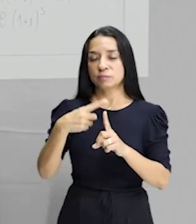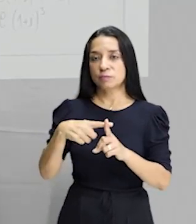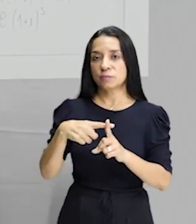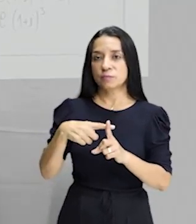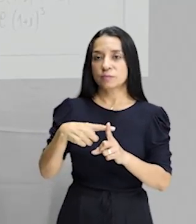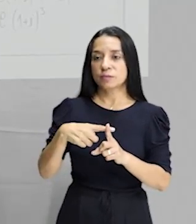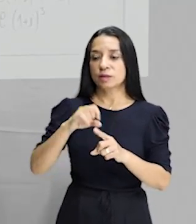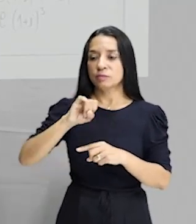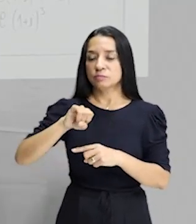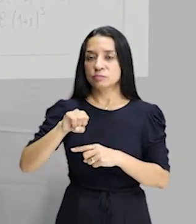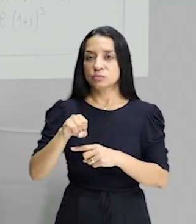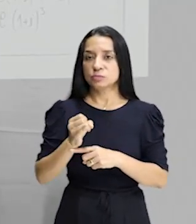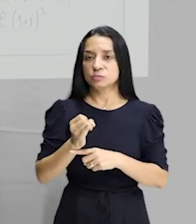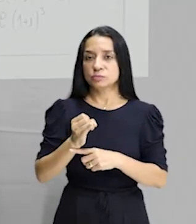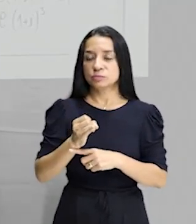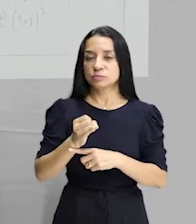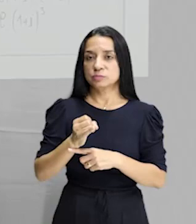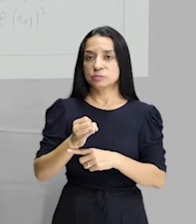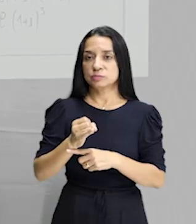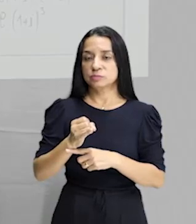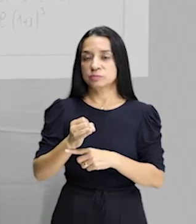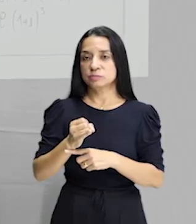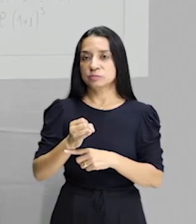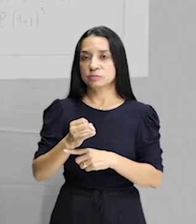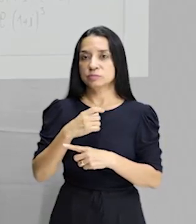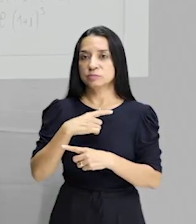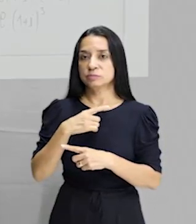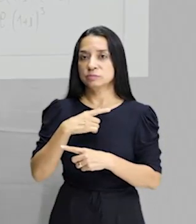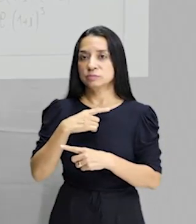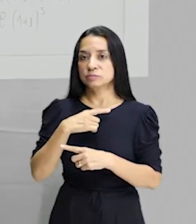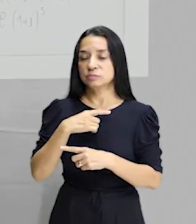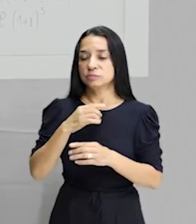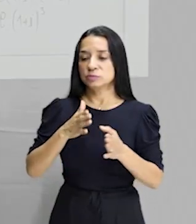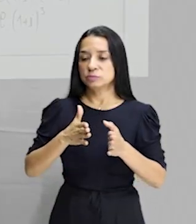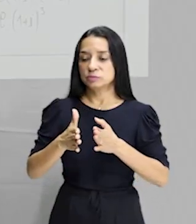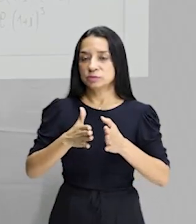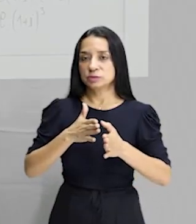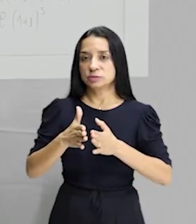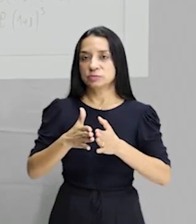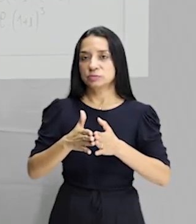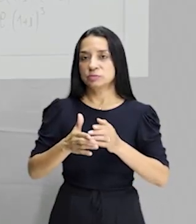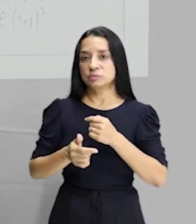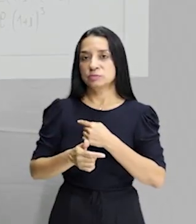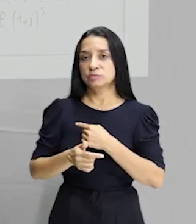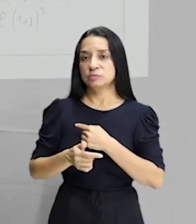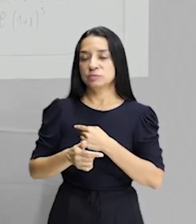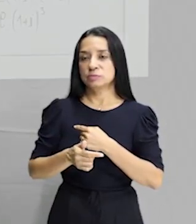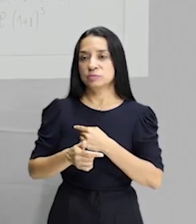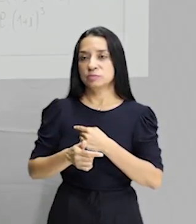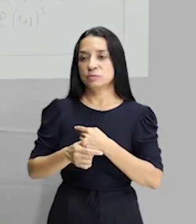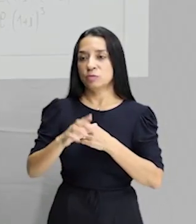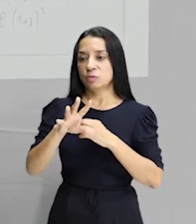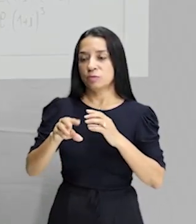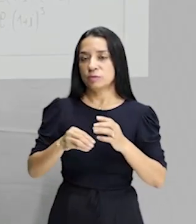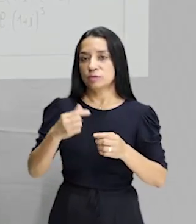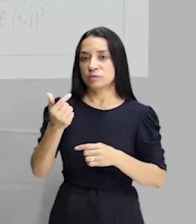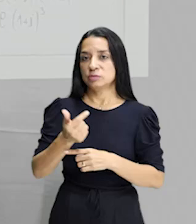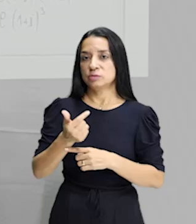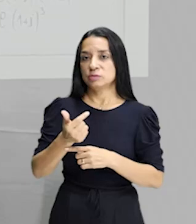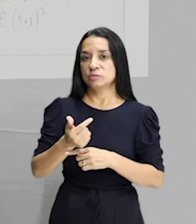mas o juros não é que rolou aí nesse período Então esse montante 2